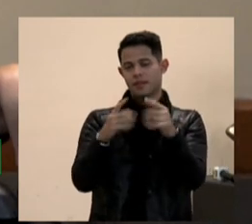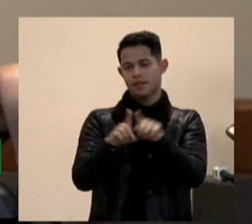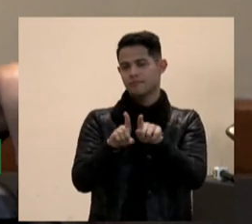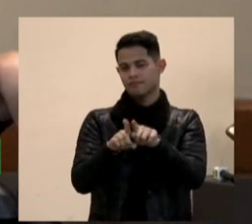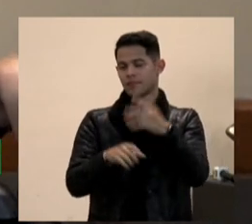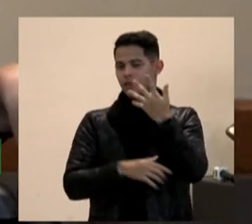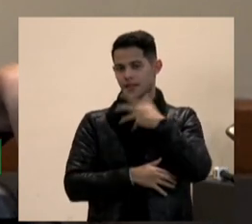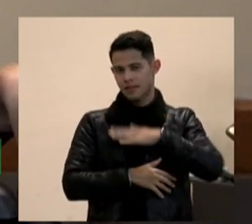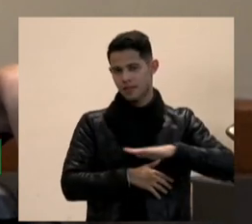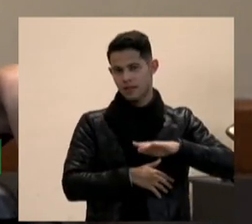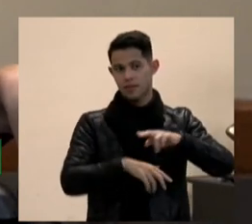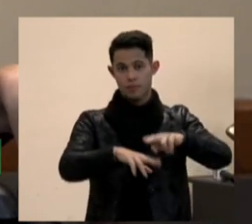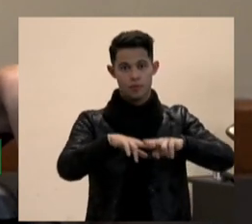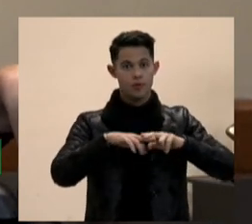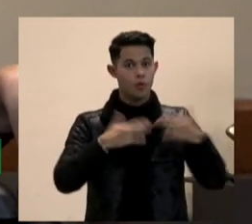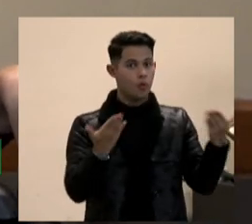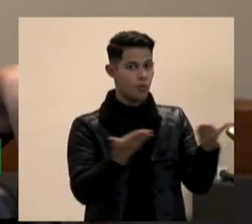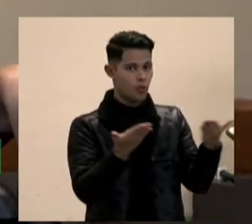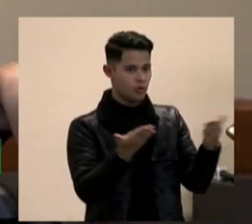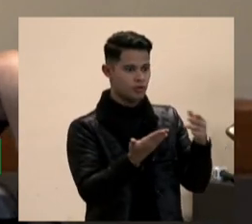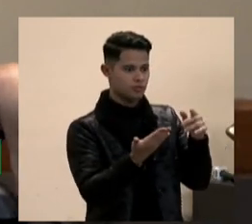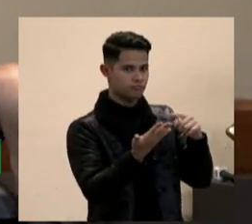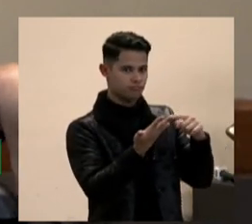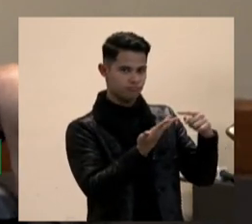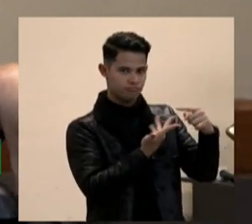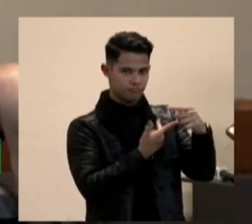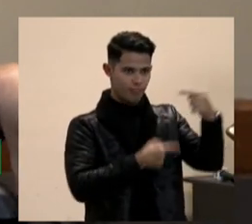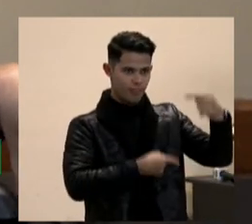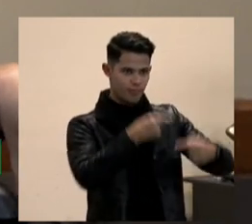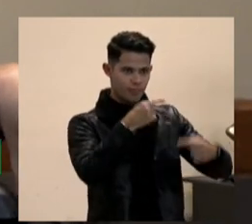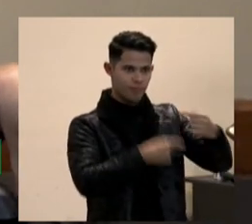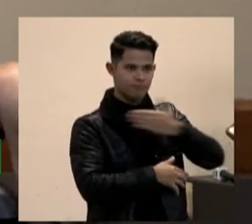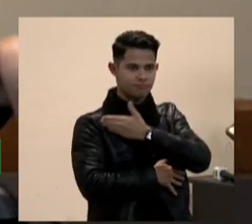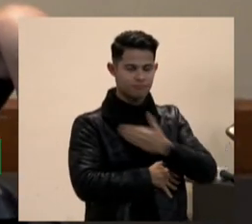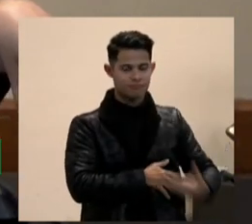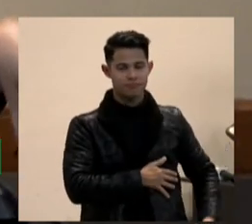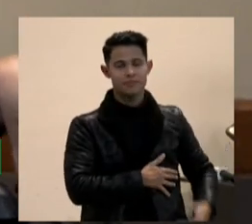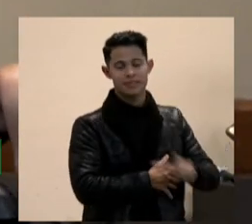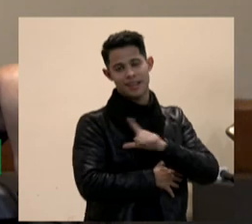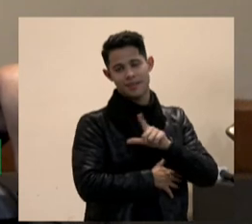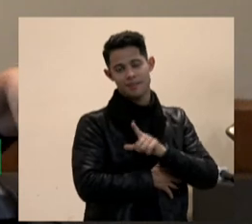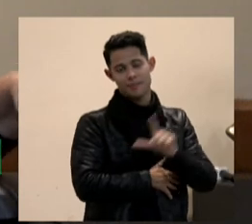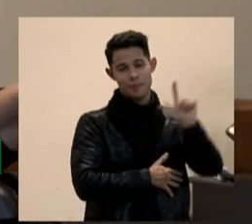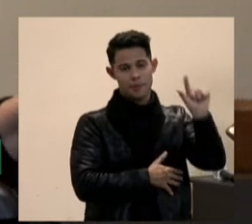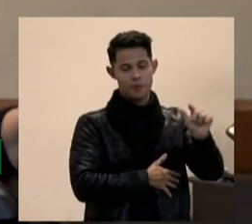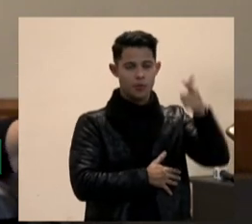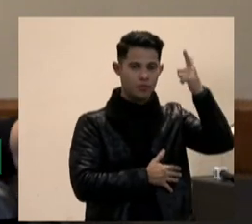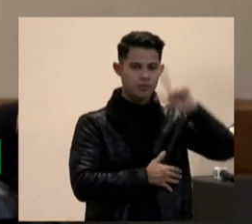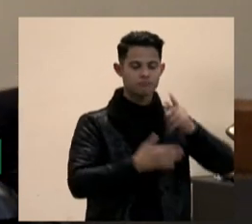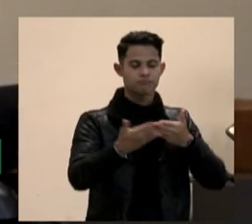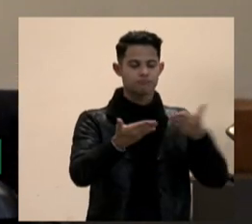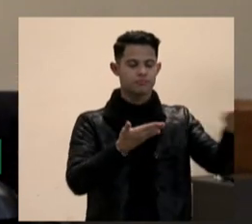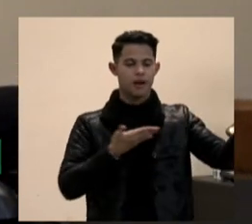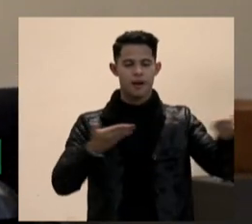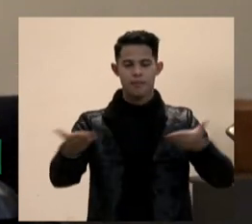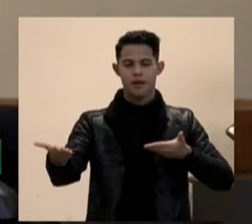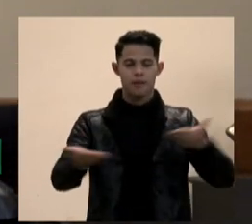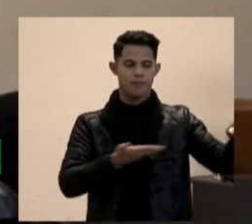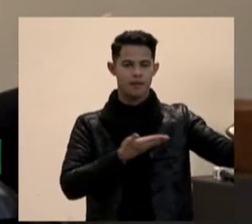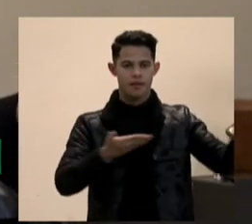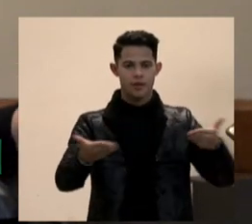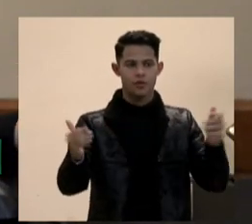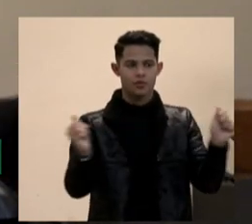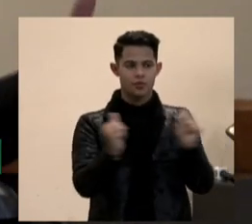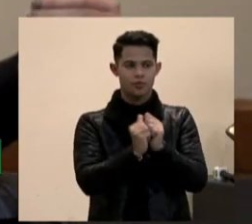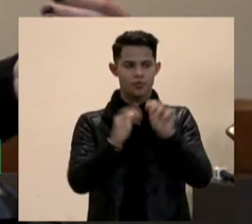políticas públicas que hoje faz esse compartilhamento, né, com as famílias, esse papel do Estado, da